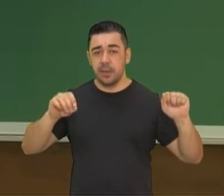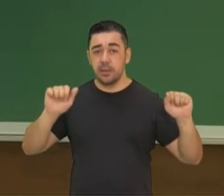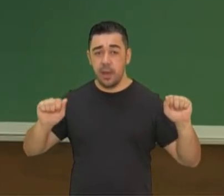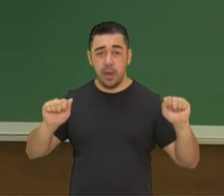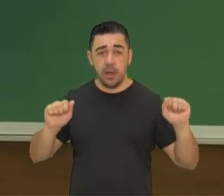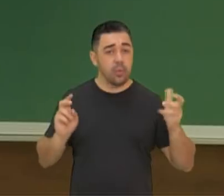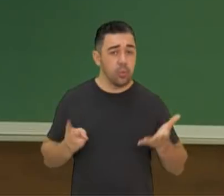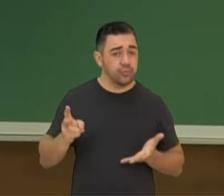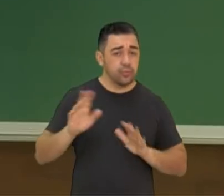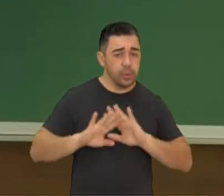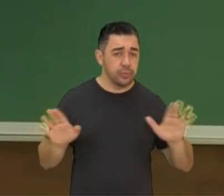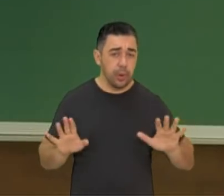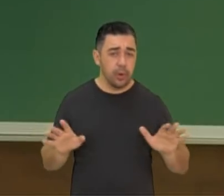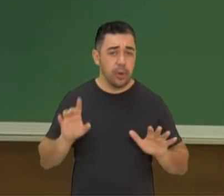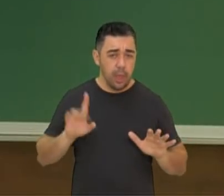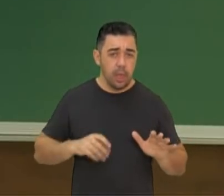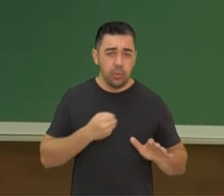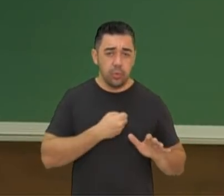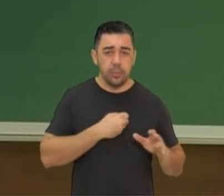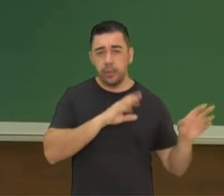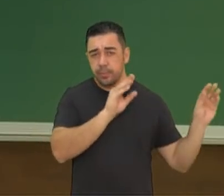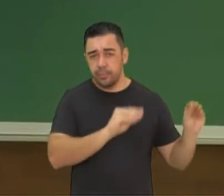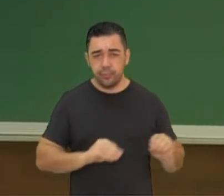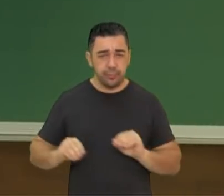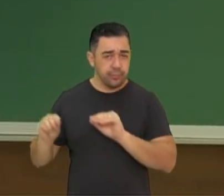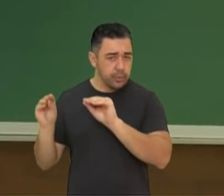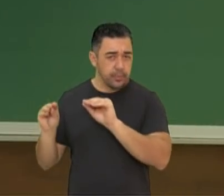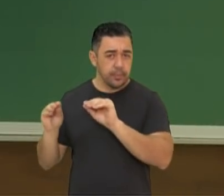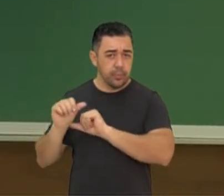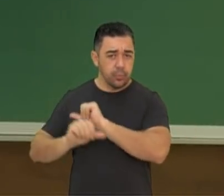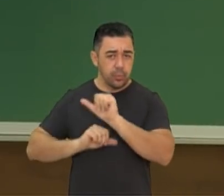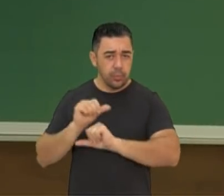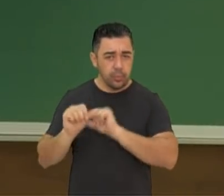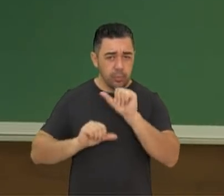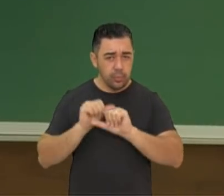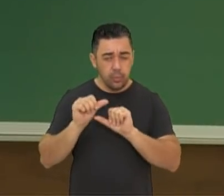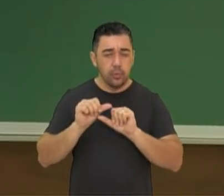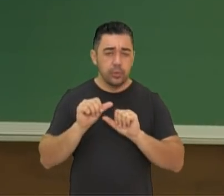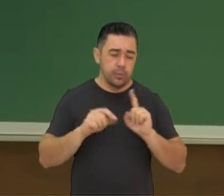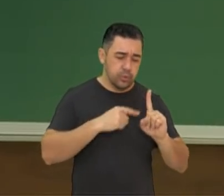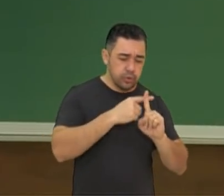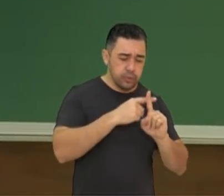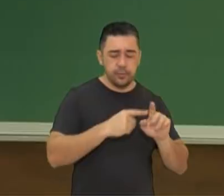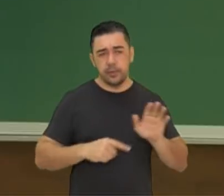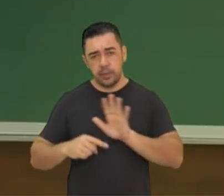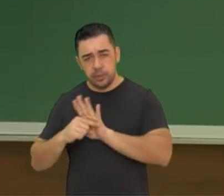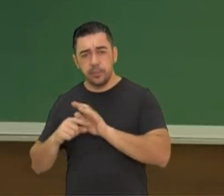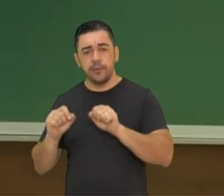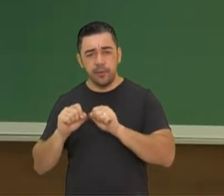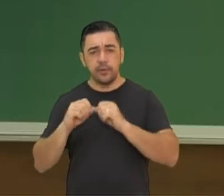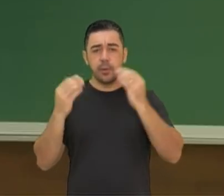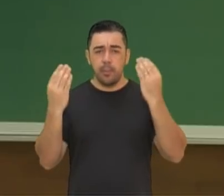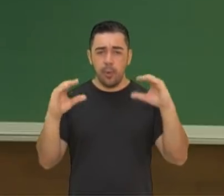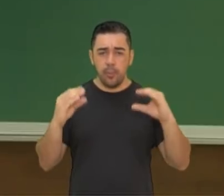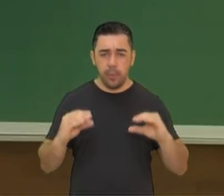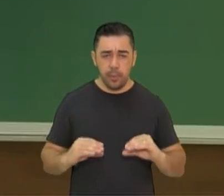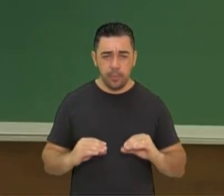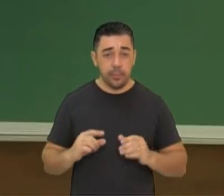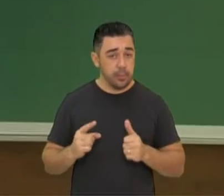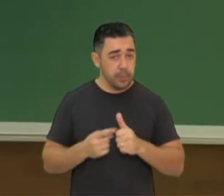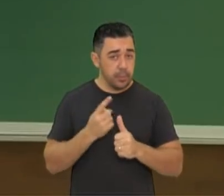como nós trabalhávamos com os números. Passa todo mundo para lá com sinal trocado, sinal de operação trocado, e a gente vai resolvendo. Então, a letra